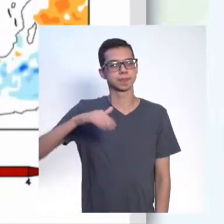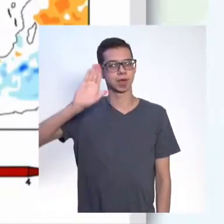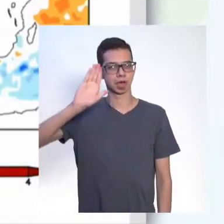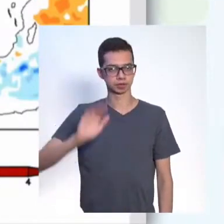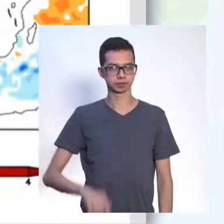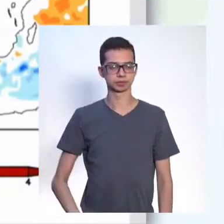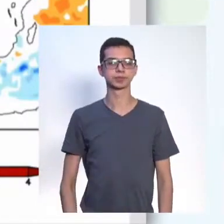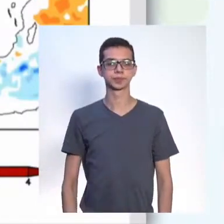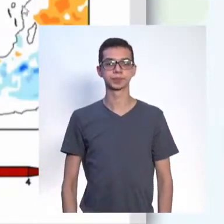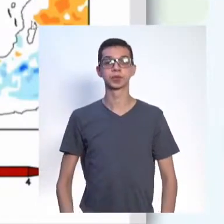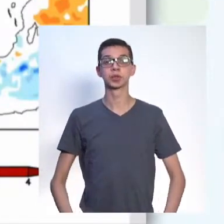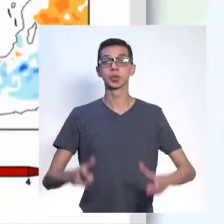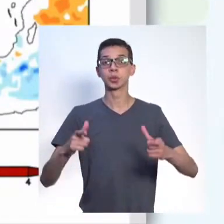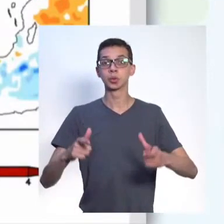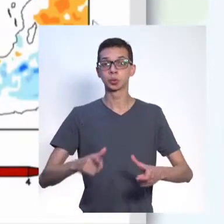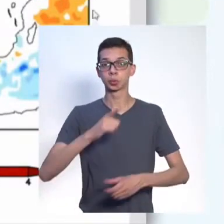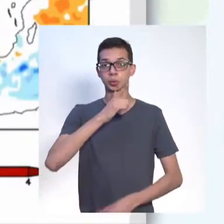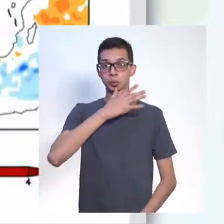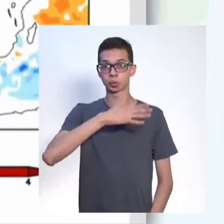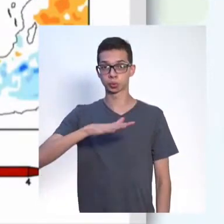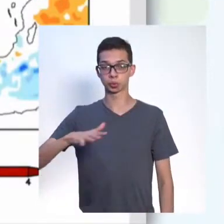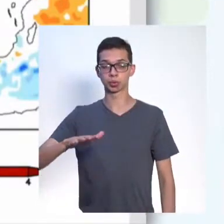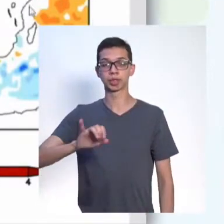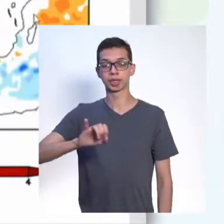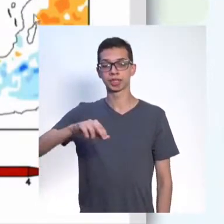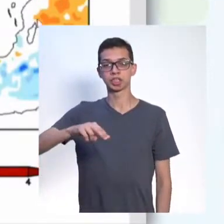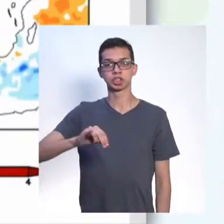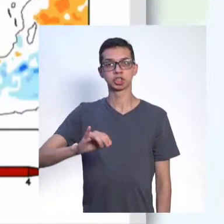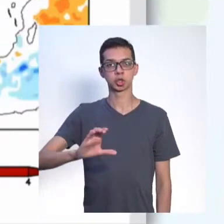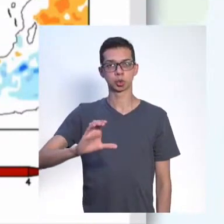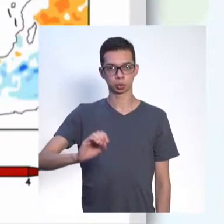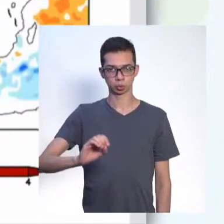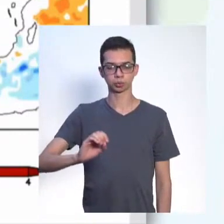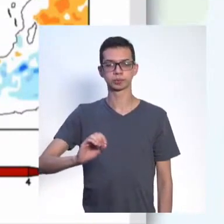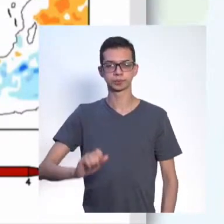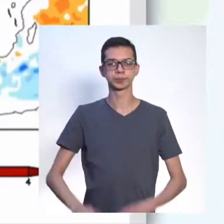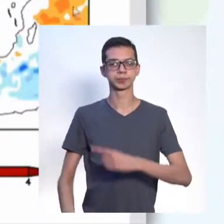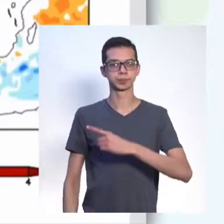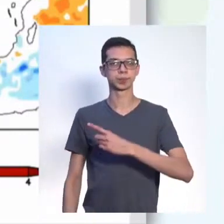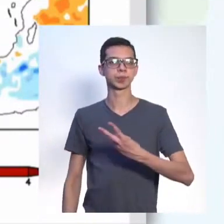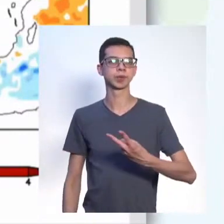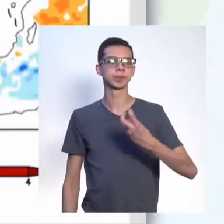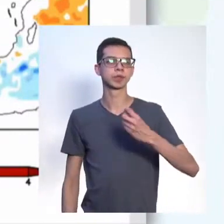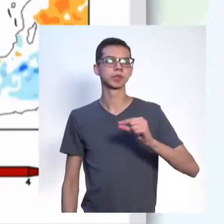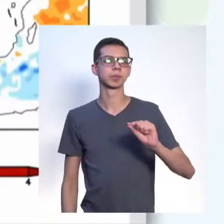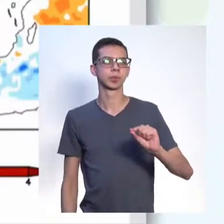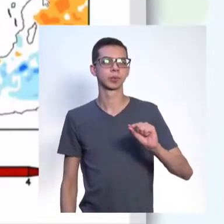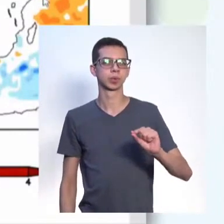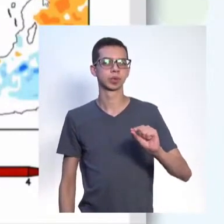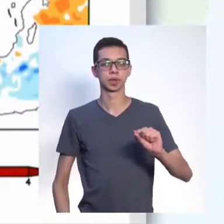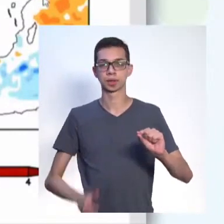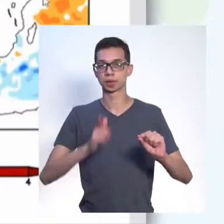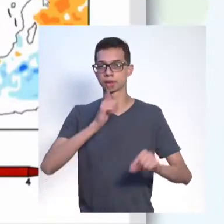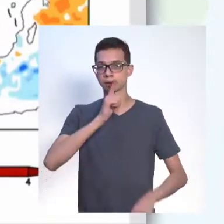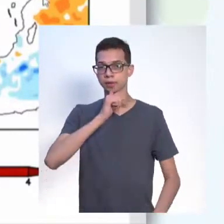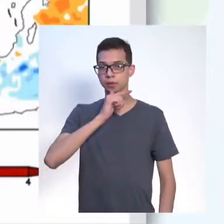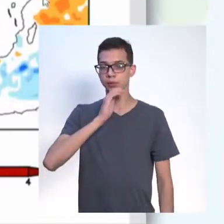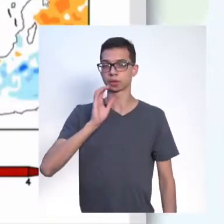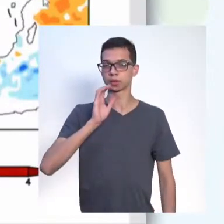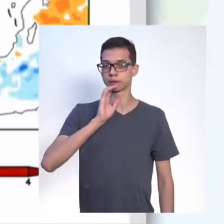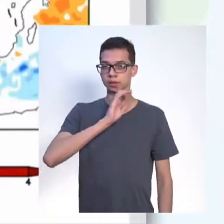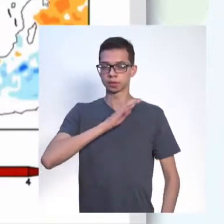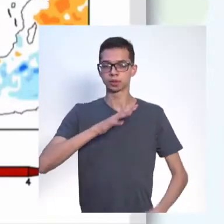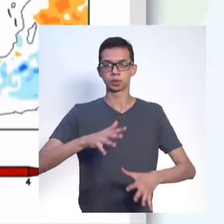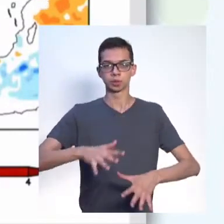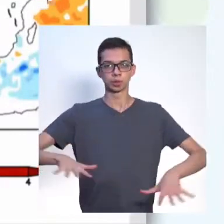climatologia. No Oceano Índico, na sua maior parte, da bacia do Oceano Índico, a gente observa essa permanência de águas mais